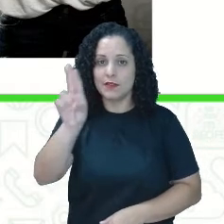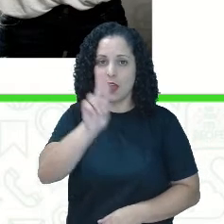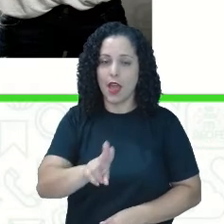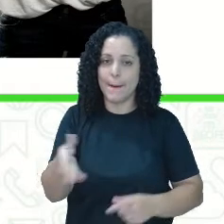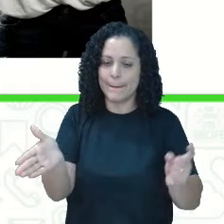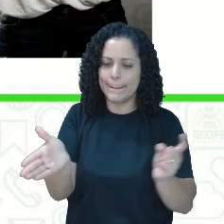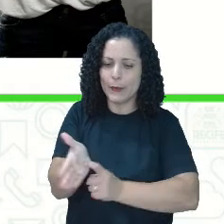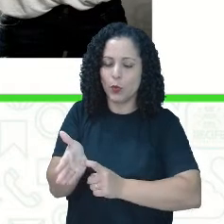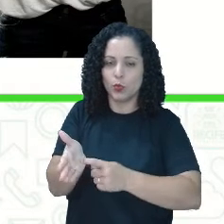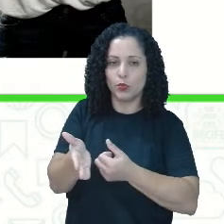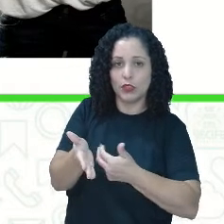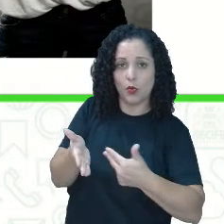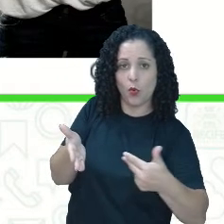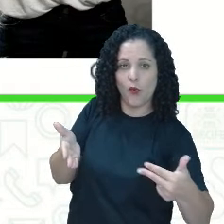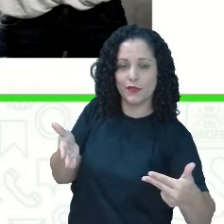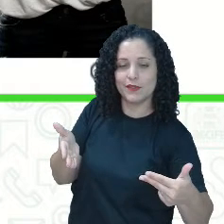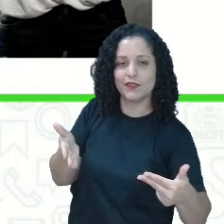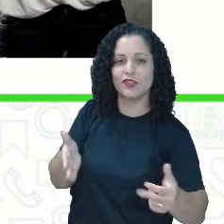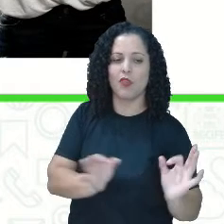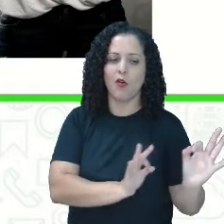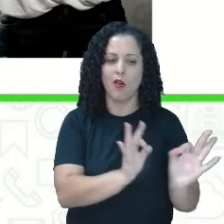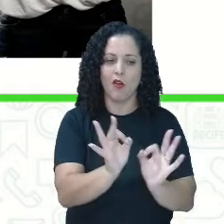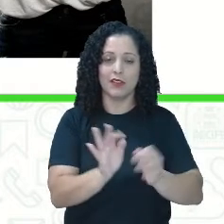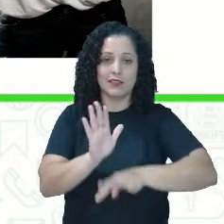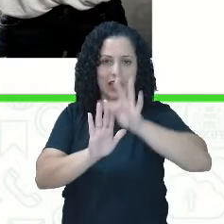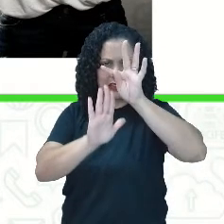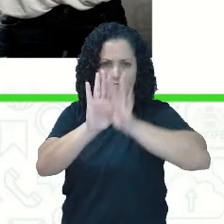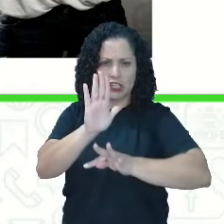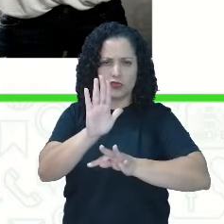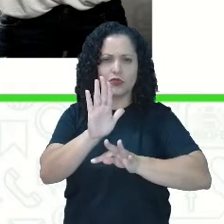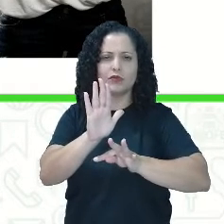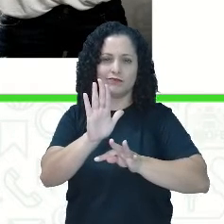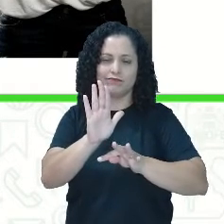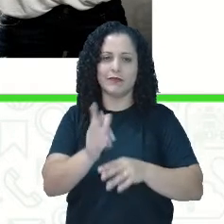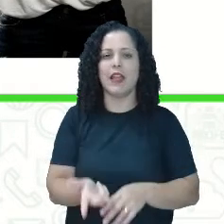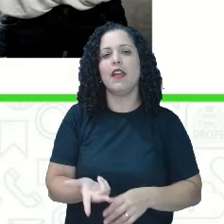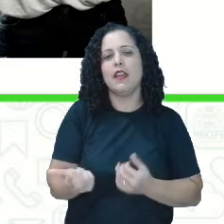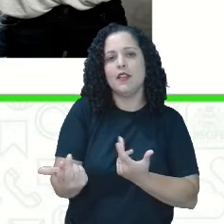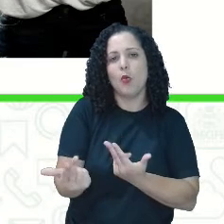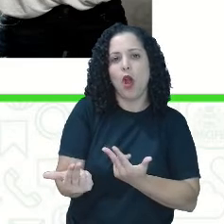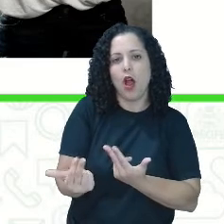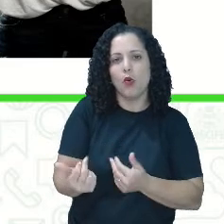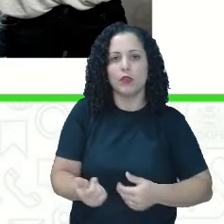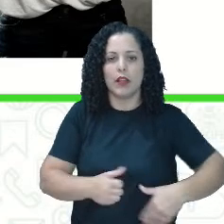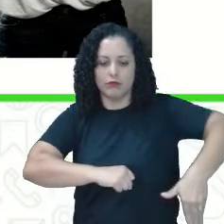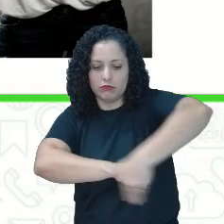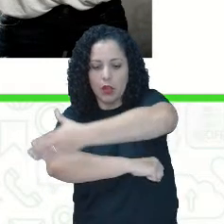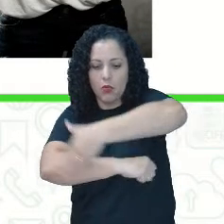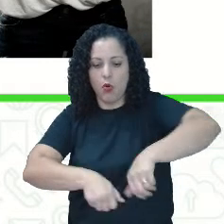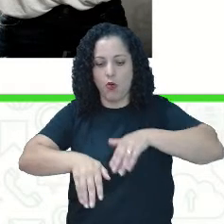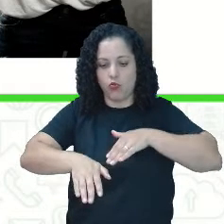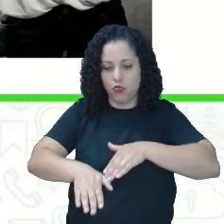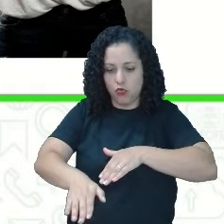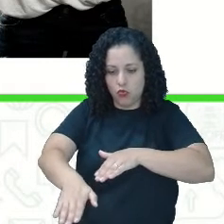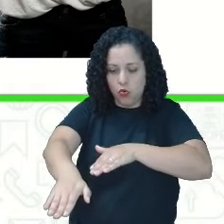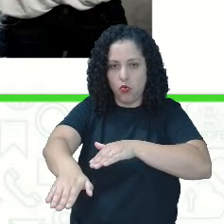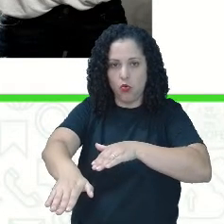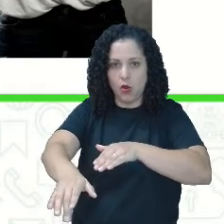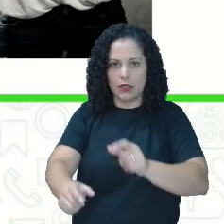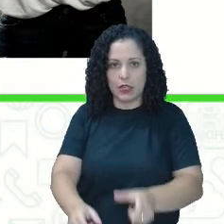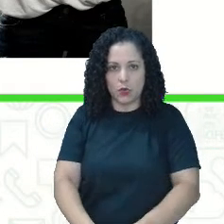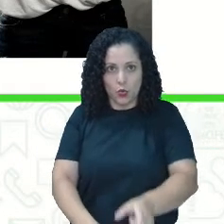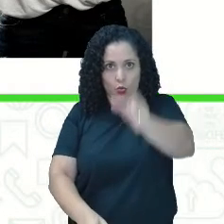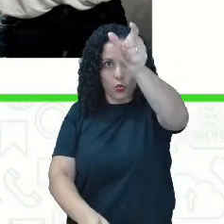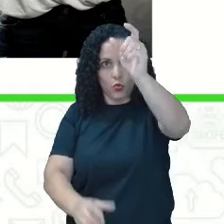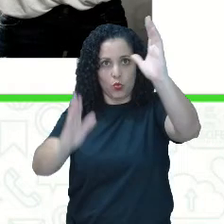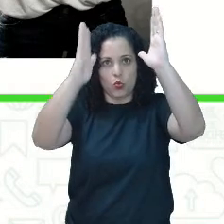sinalização, guiando e organizando o texto a ser lido. É como no trânsito. Os sinais apontam onde deve haver pausas ou